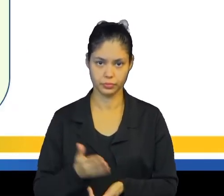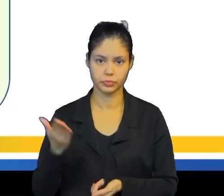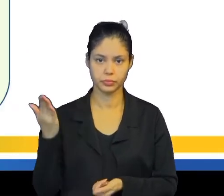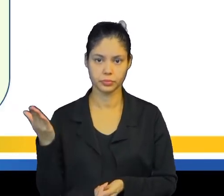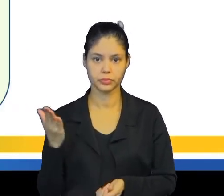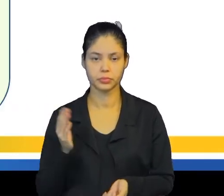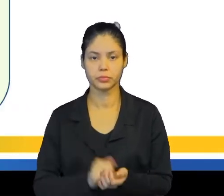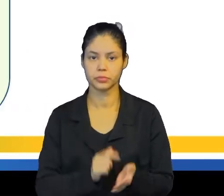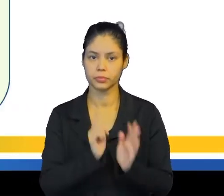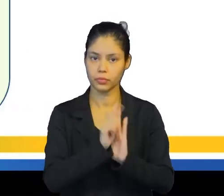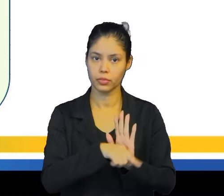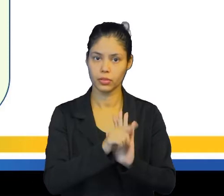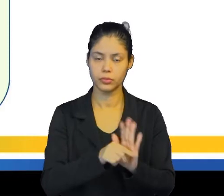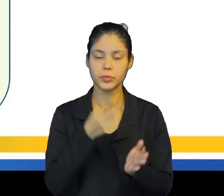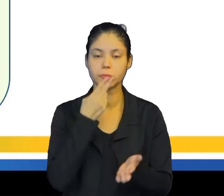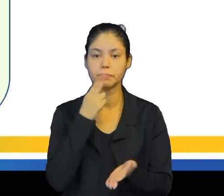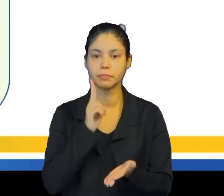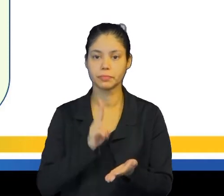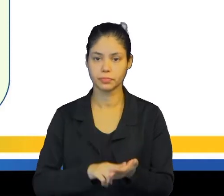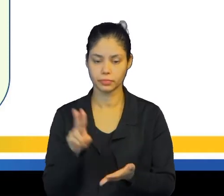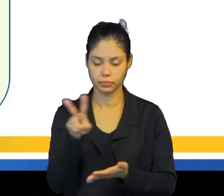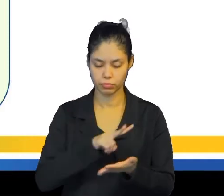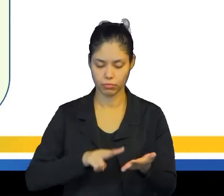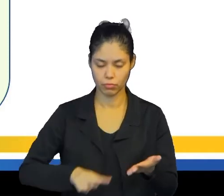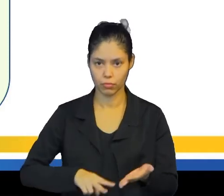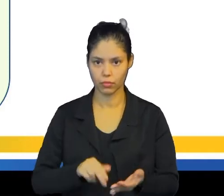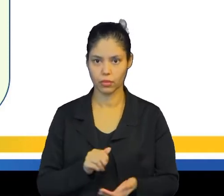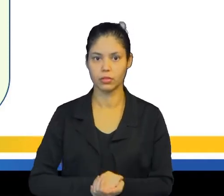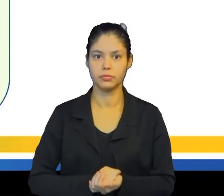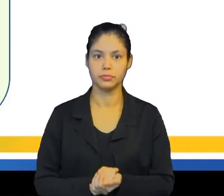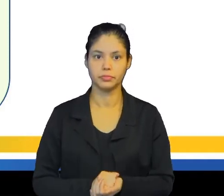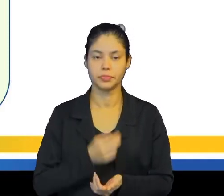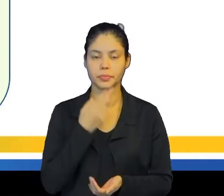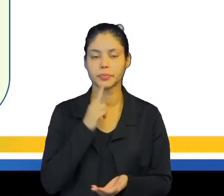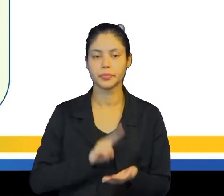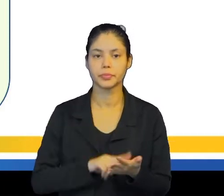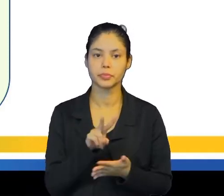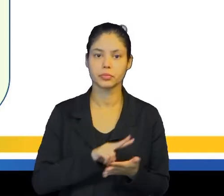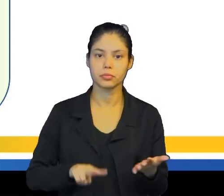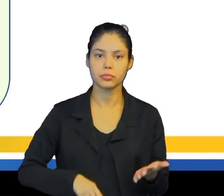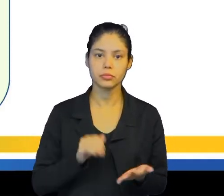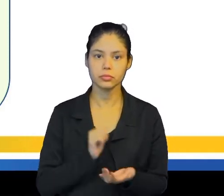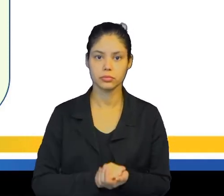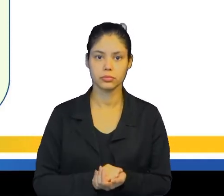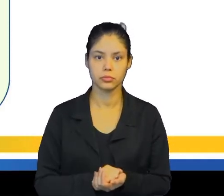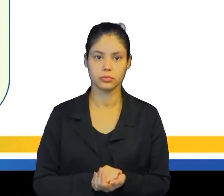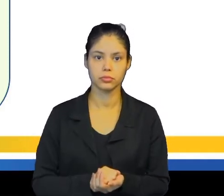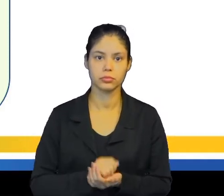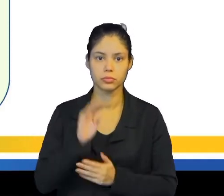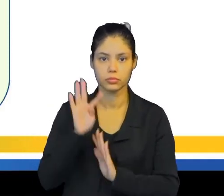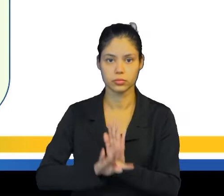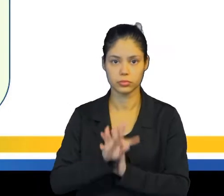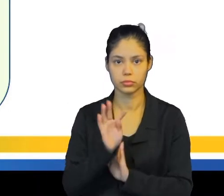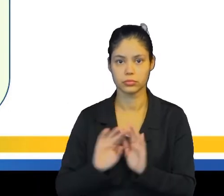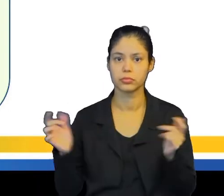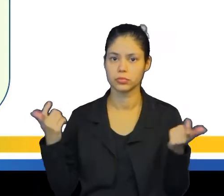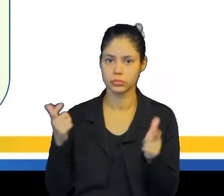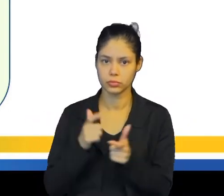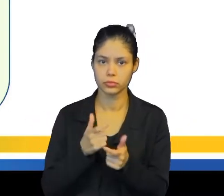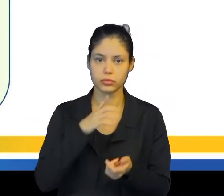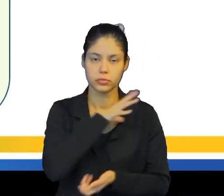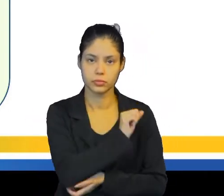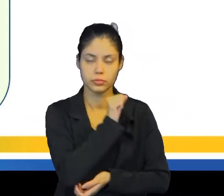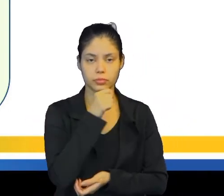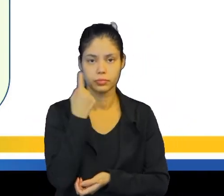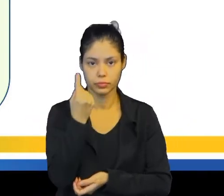temos aí o gênero Carta do Leitor. Então, a Carta do Leitor são textos breves e